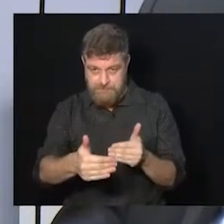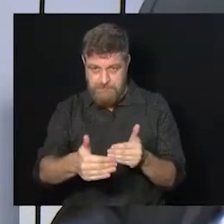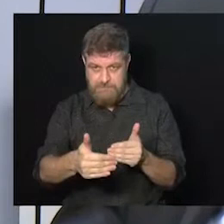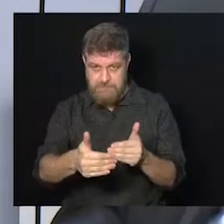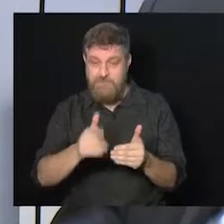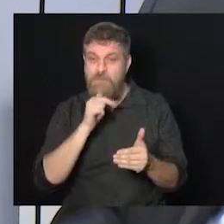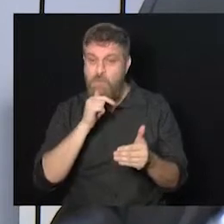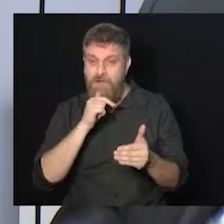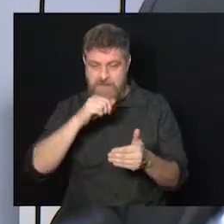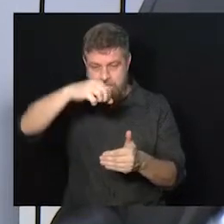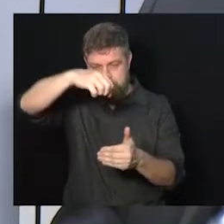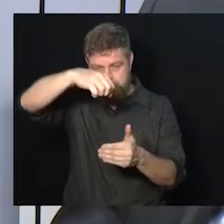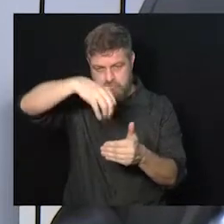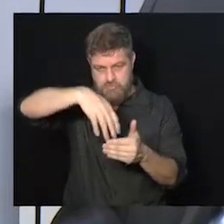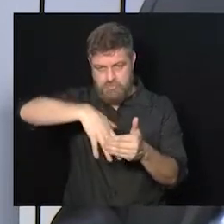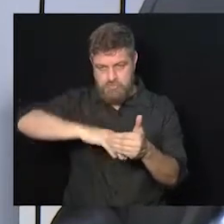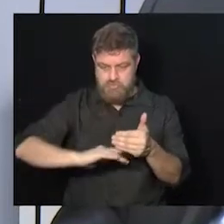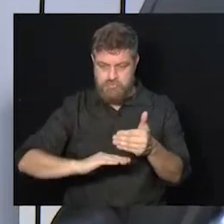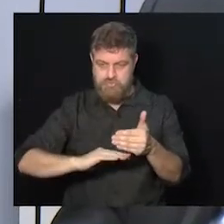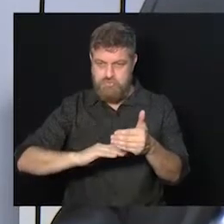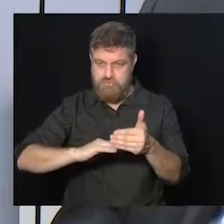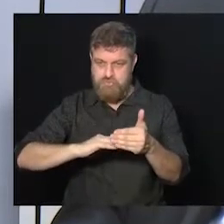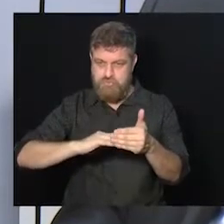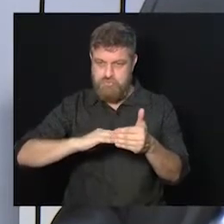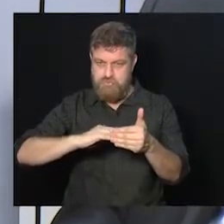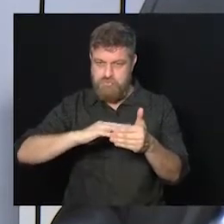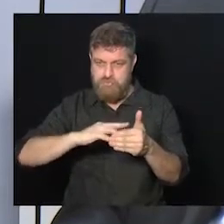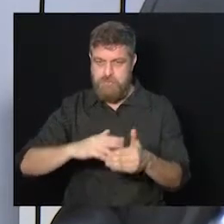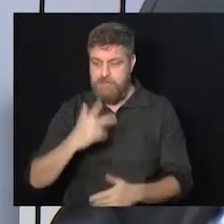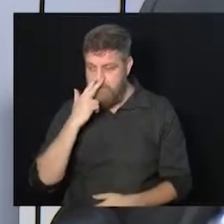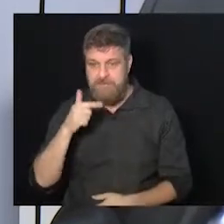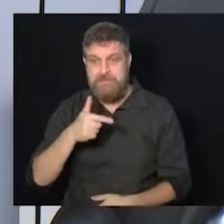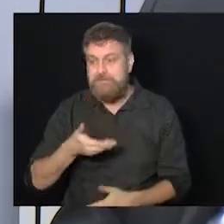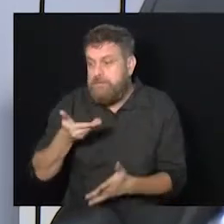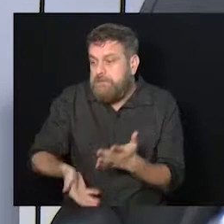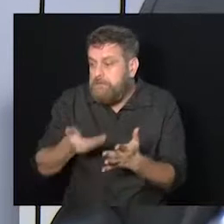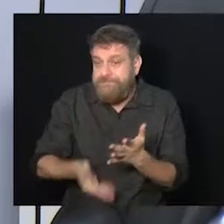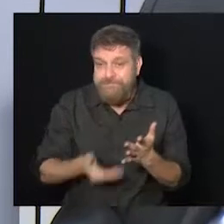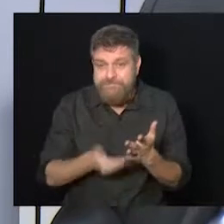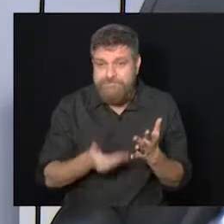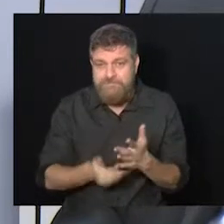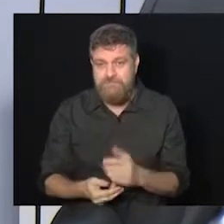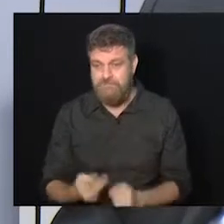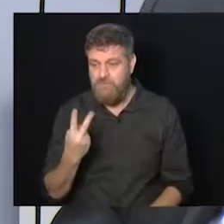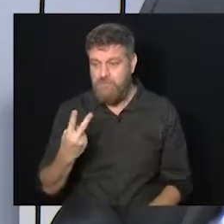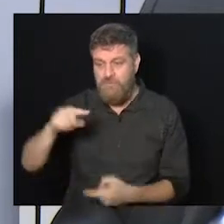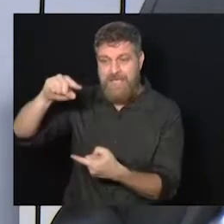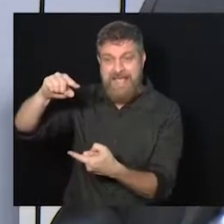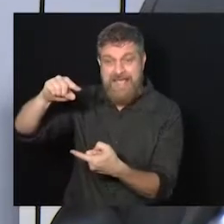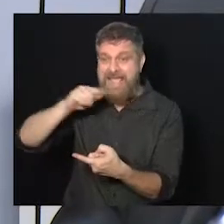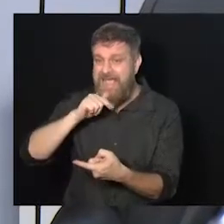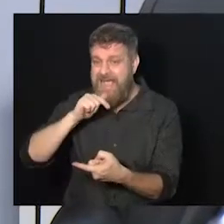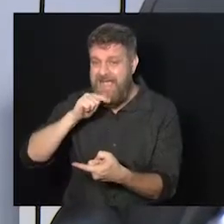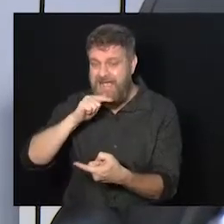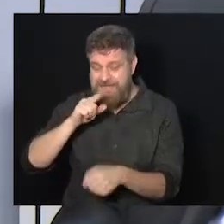com a água escorrendo e eu descobri que eu desperdiçava 2 litros, 3 litros de água